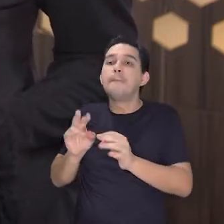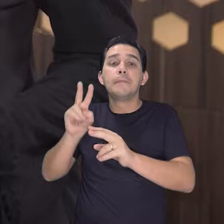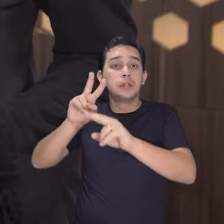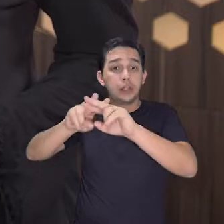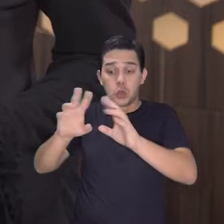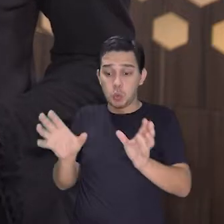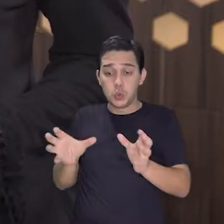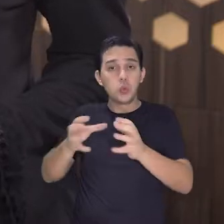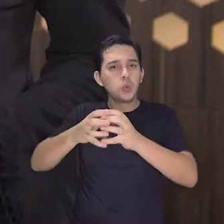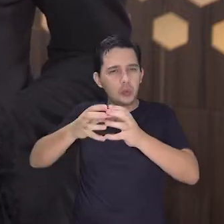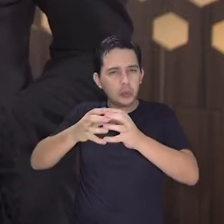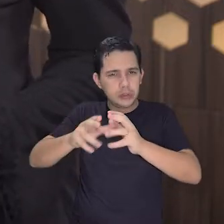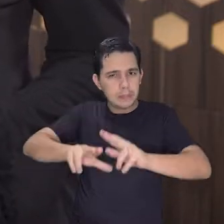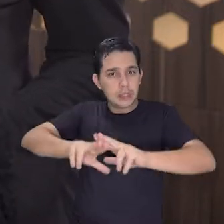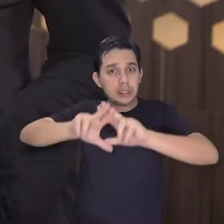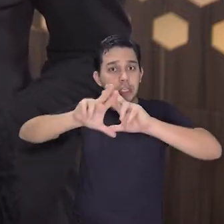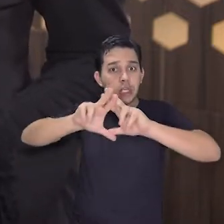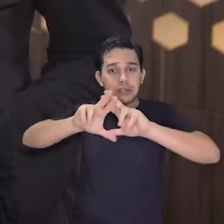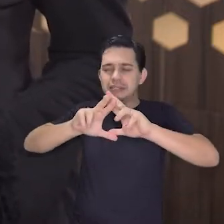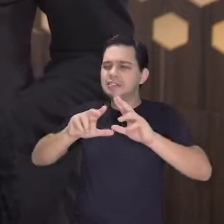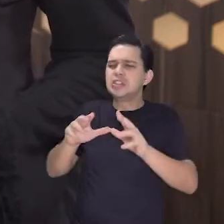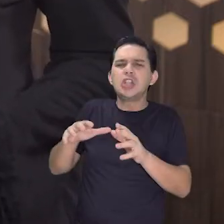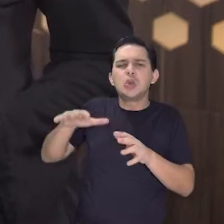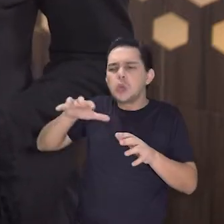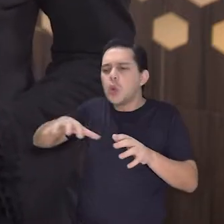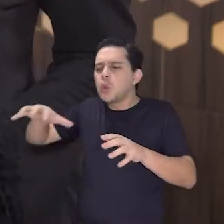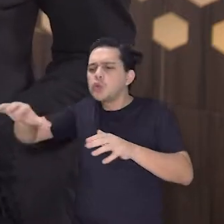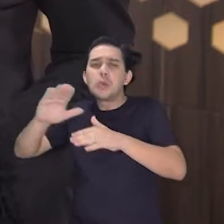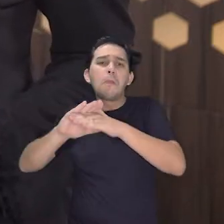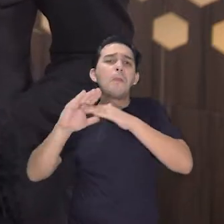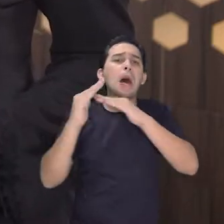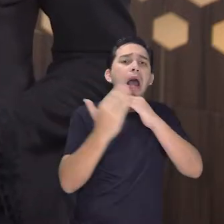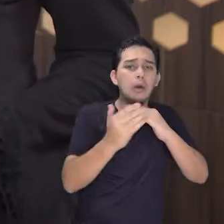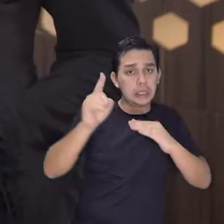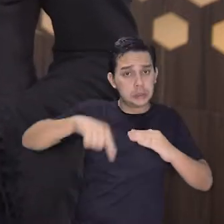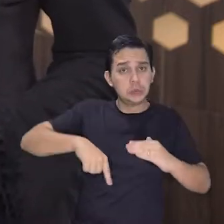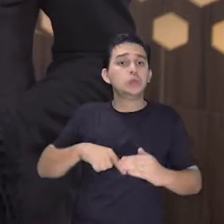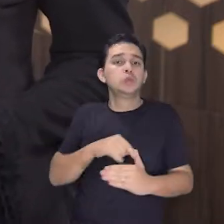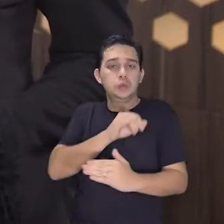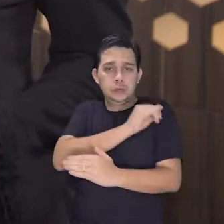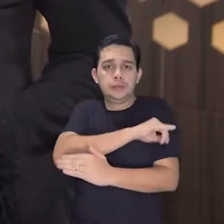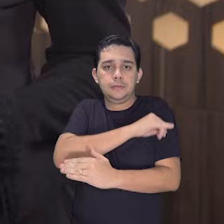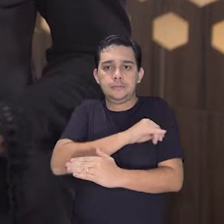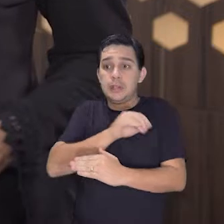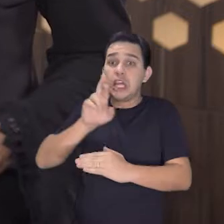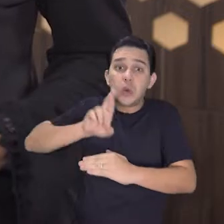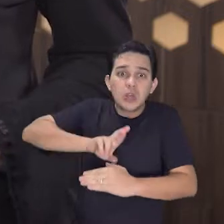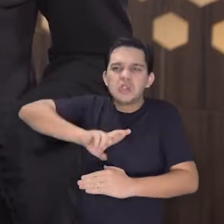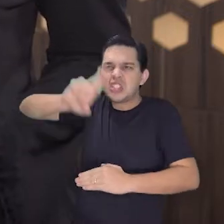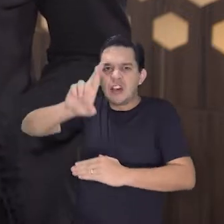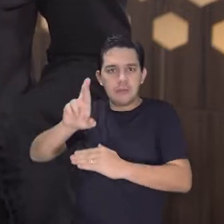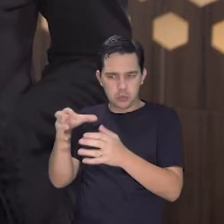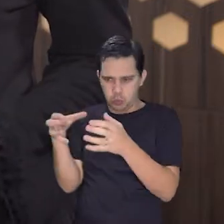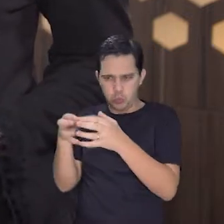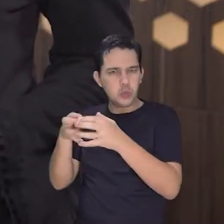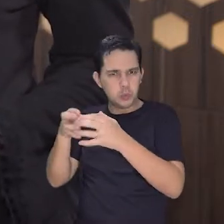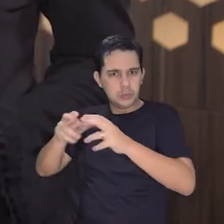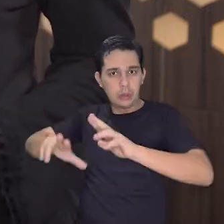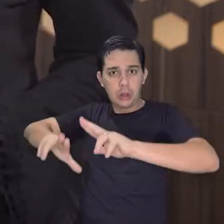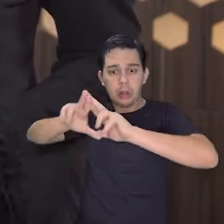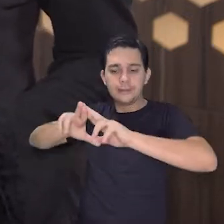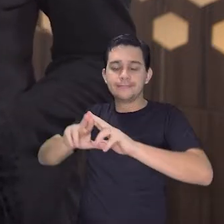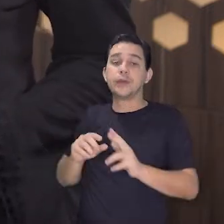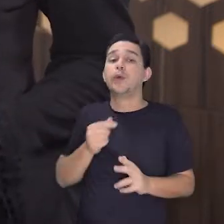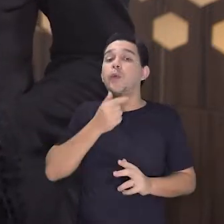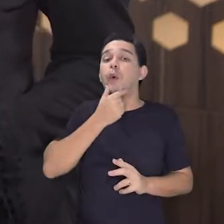que atuava em Nilópolis, São João de Meriti e no bairro de Anchieta. A organização era liderada pelo vereador de